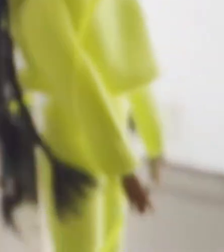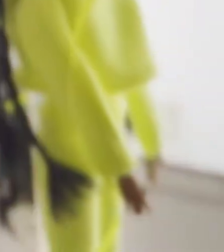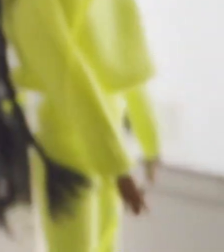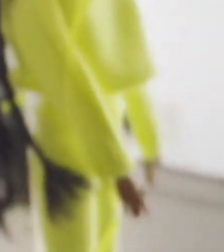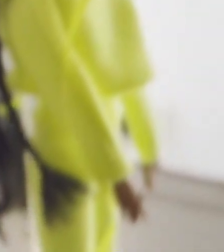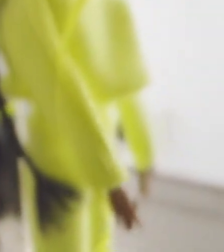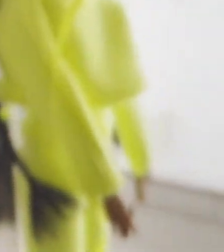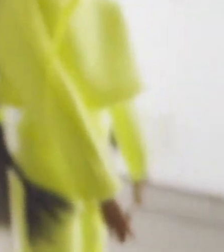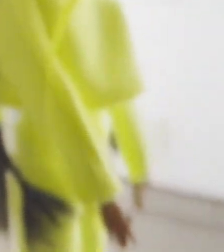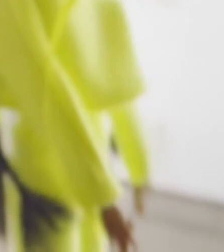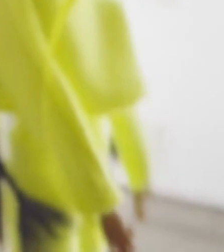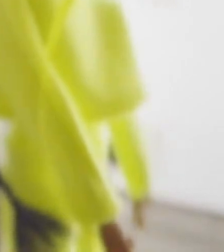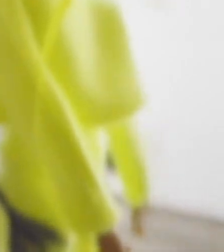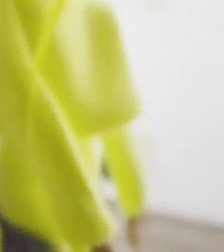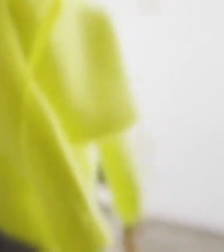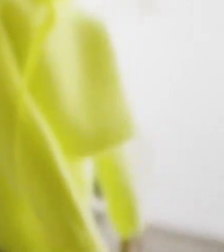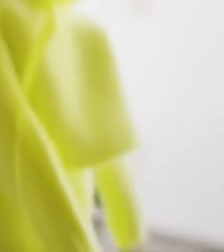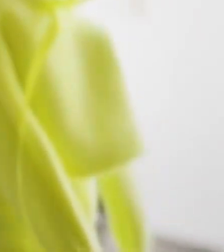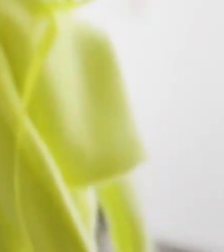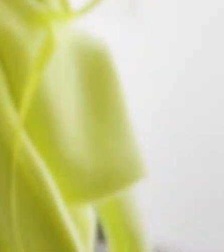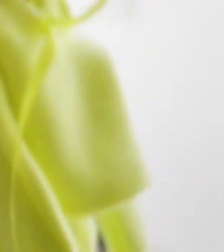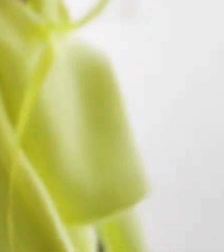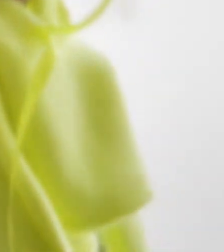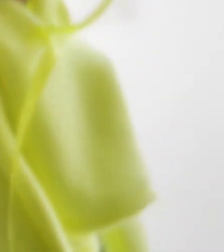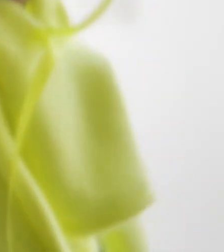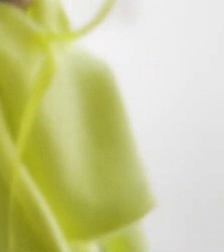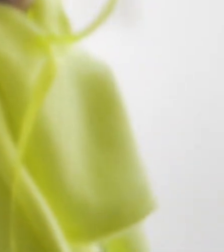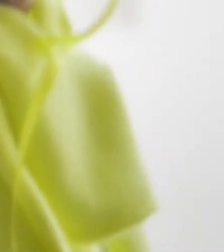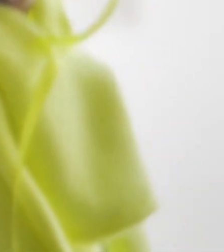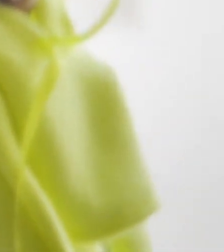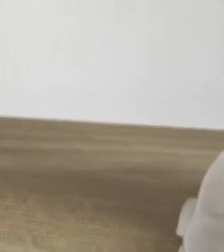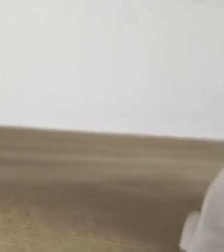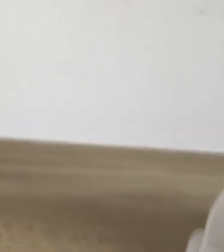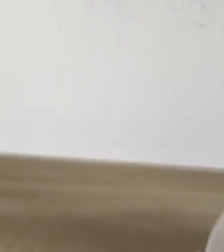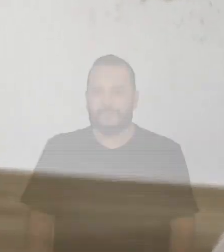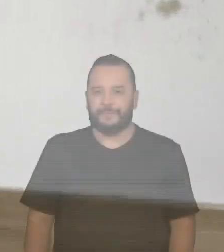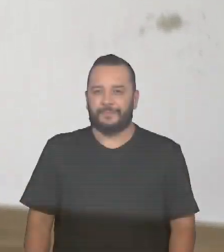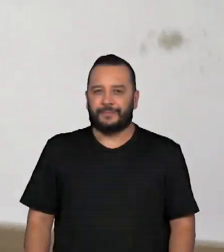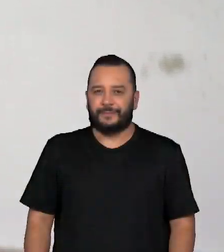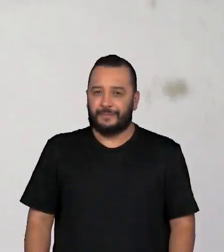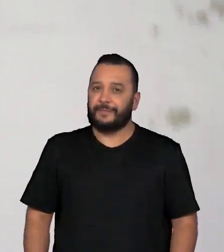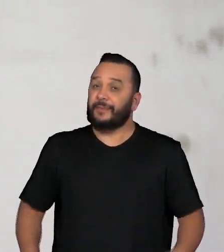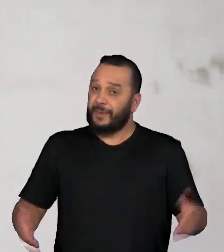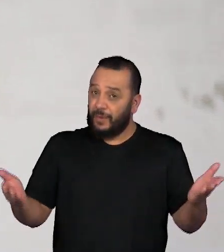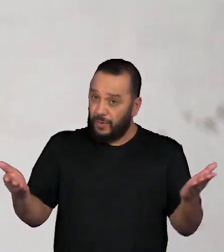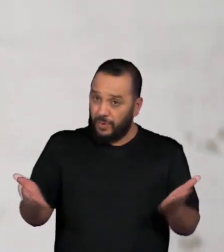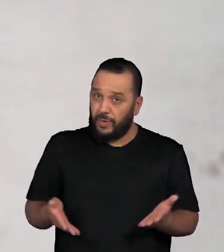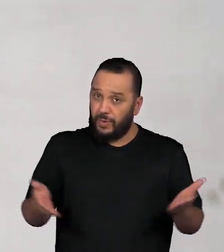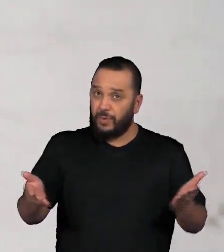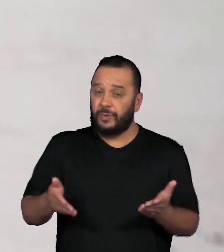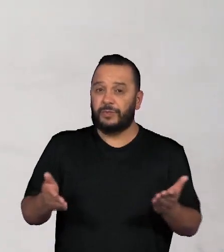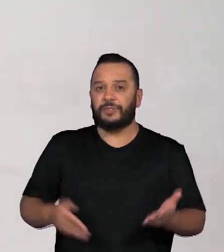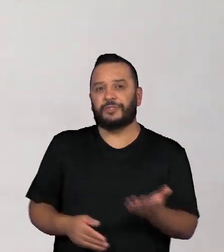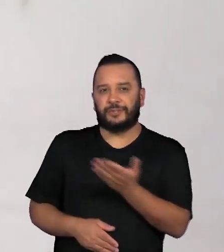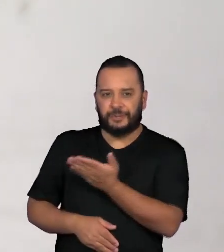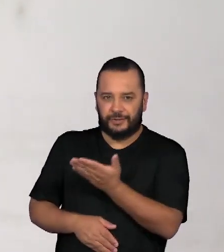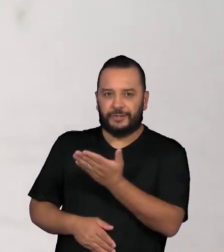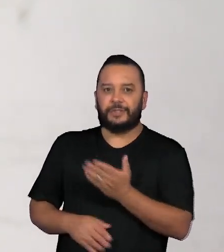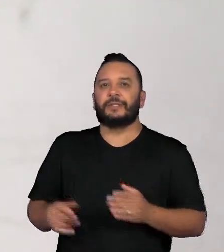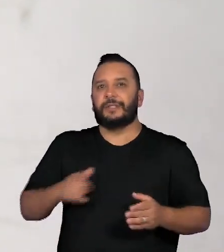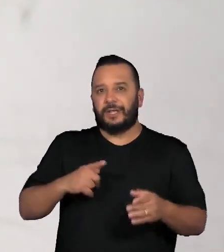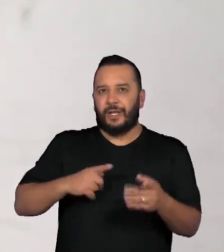flor é pra florir. Mas sem água, sol e tempo, que botão vai se abrir? Hoje, a Loja Nisa é o primeiro